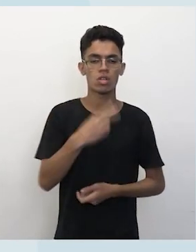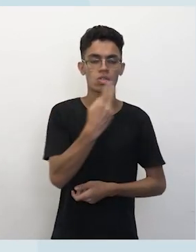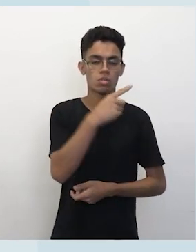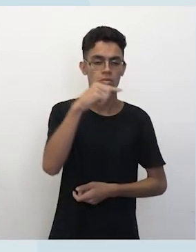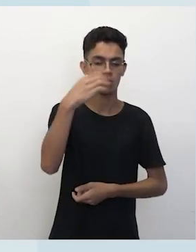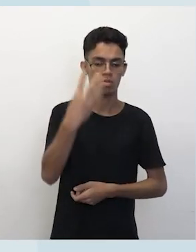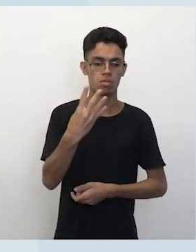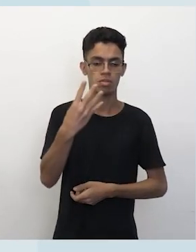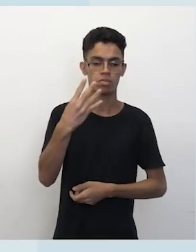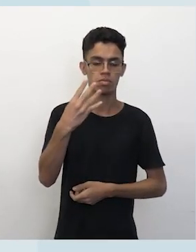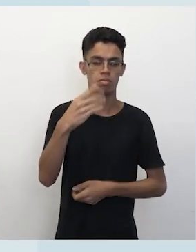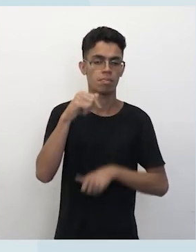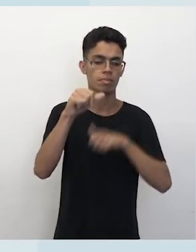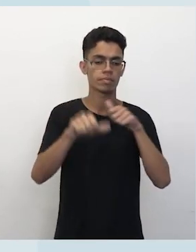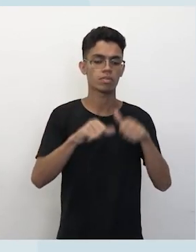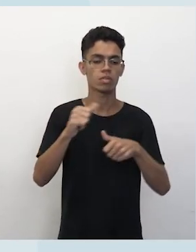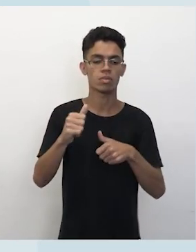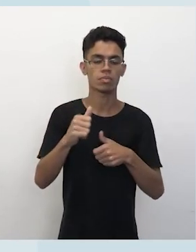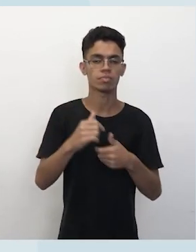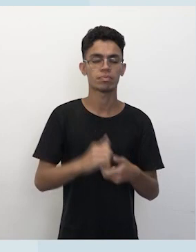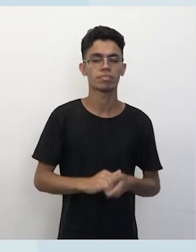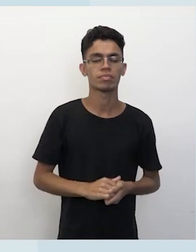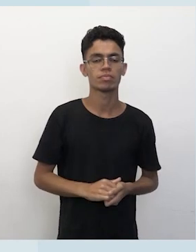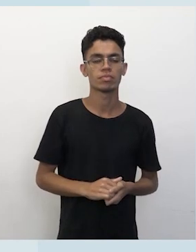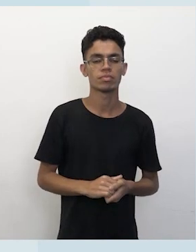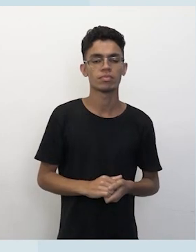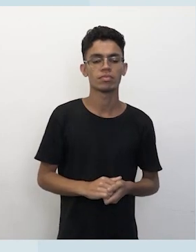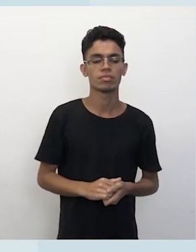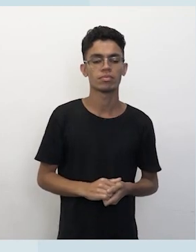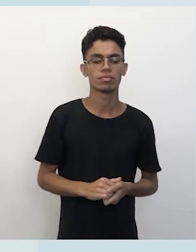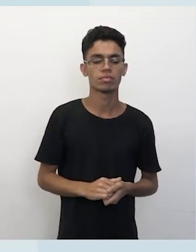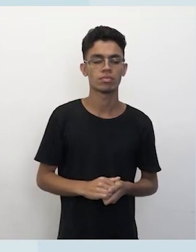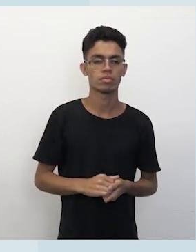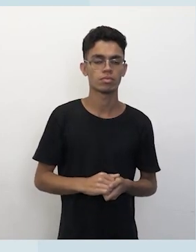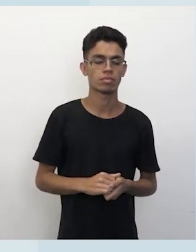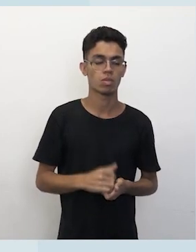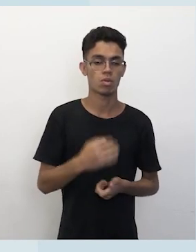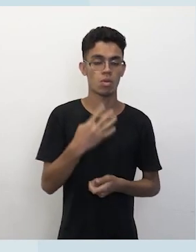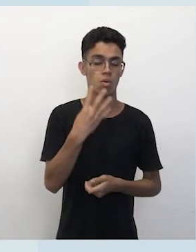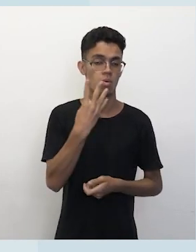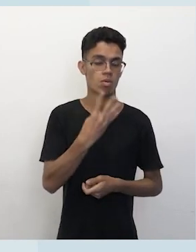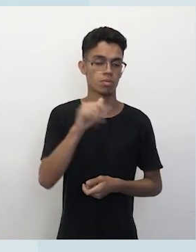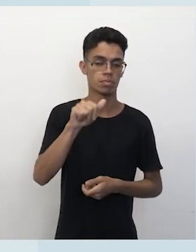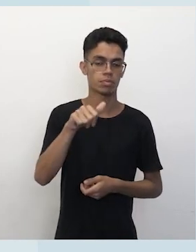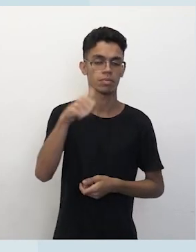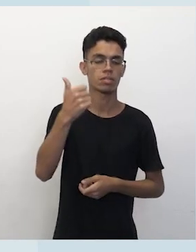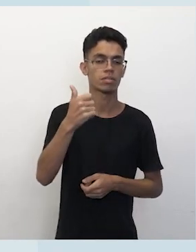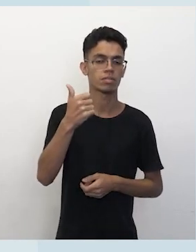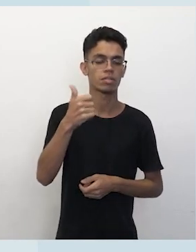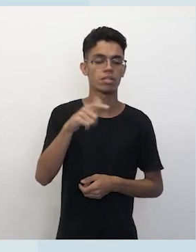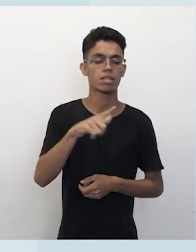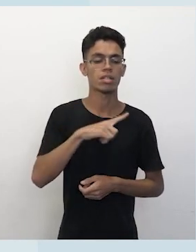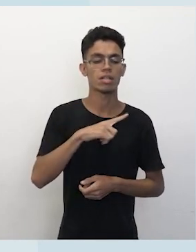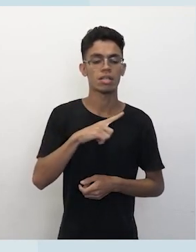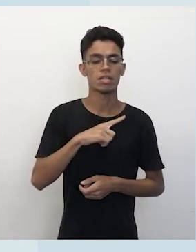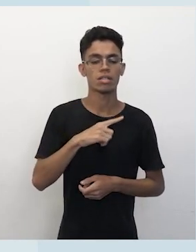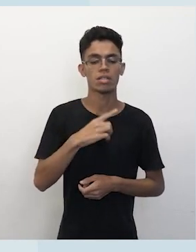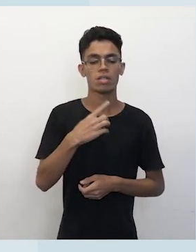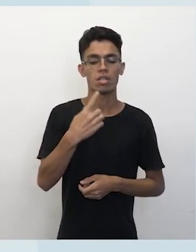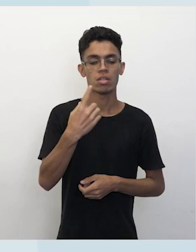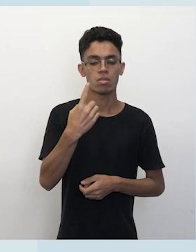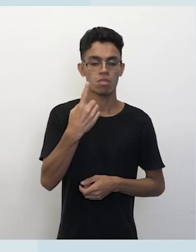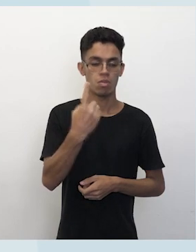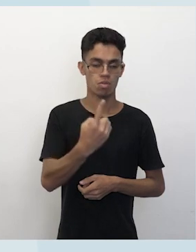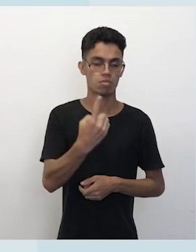4, a gente inverteu, olha o sinal do 4 negativo, desceu o quê? 4 positivo, portanto, temos 2² aí, 1